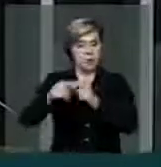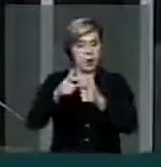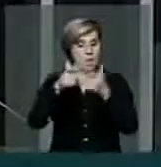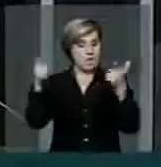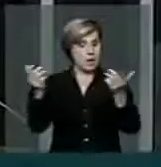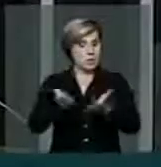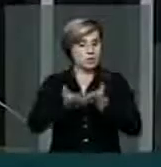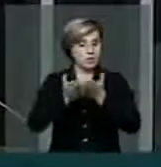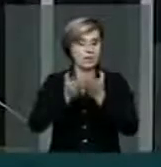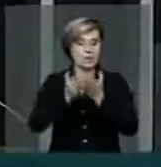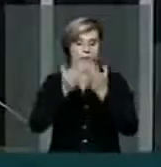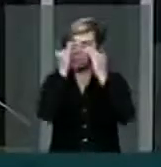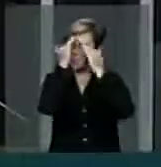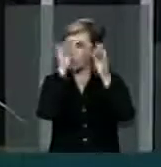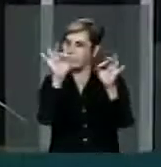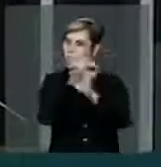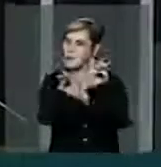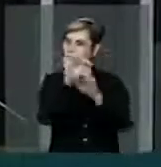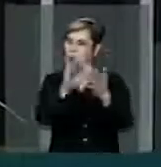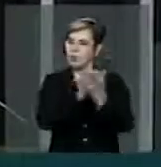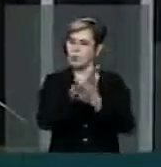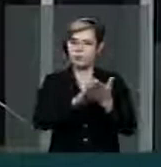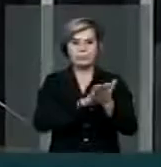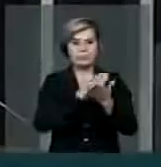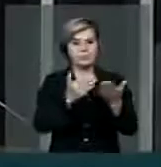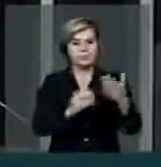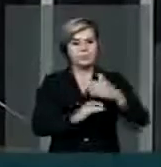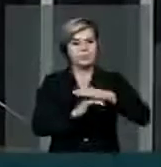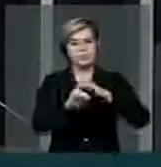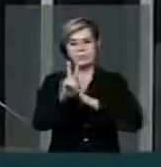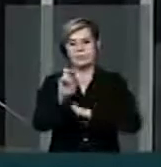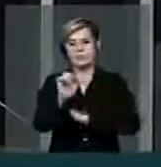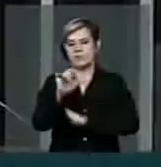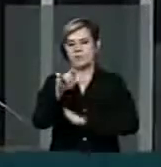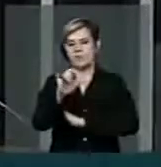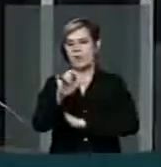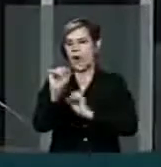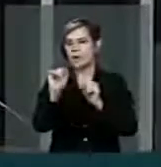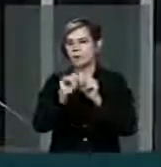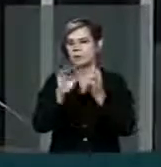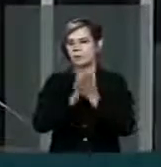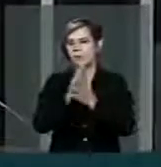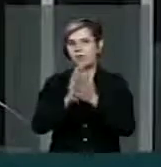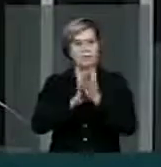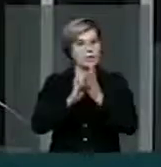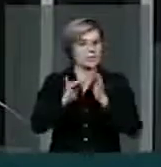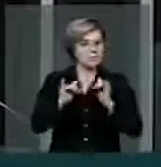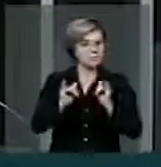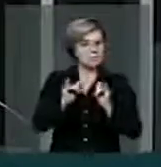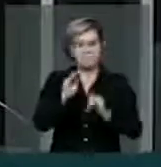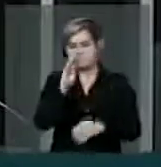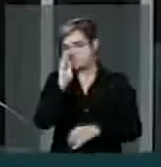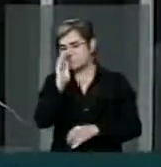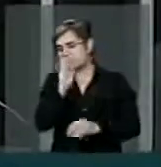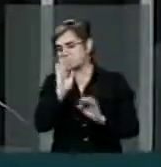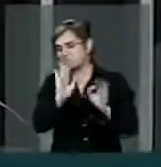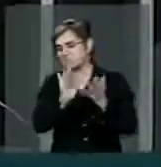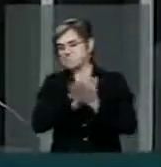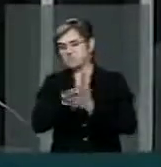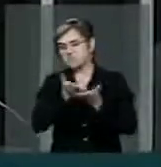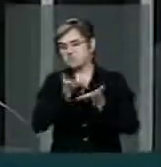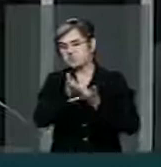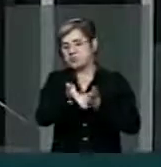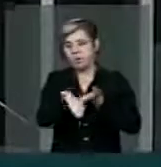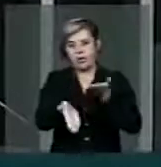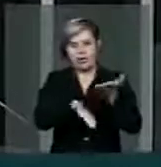navios não cumpre essa determinação e a Vale é omissa a ponto de não se envolver para